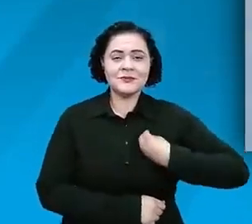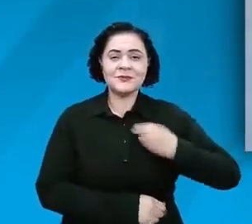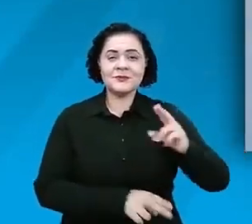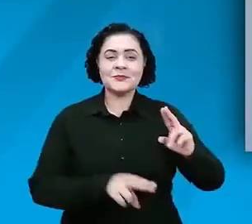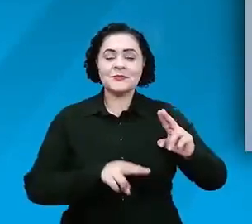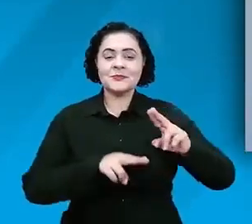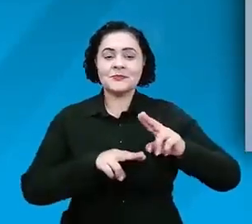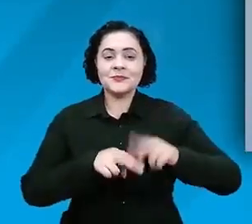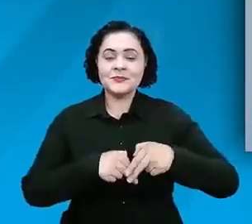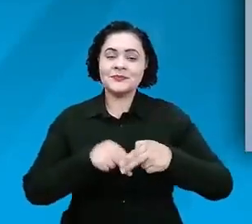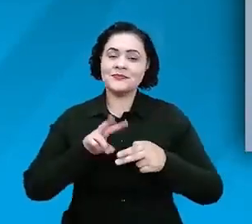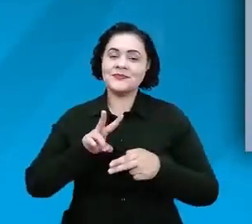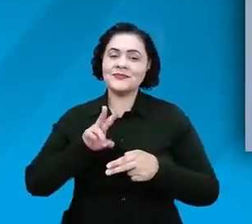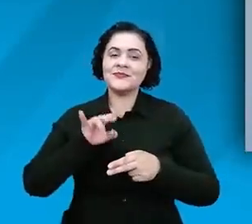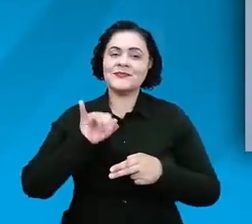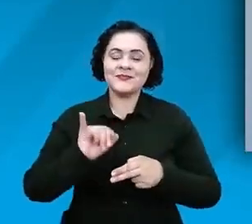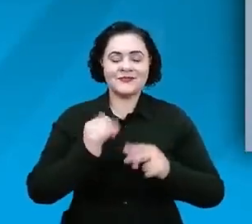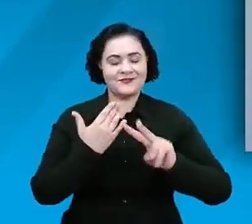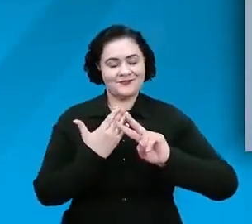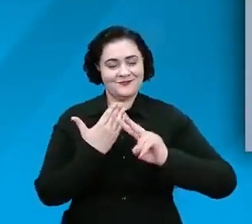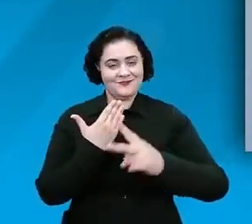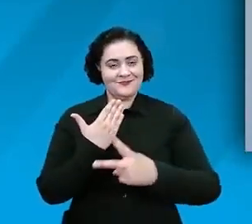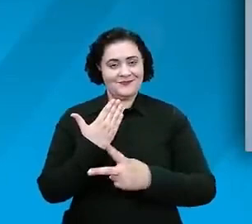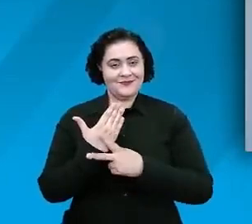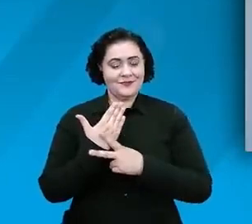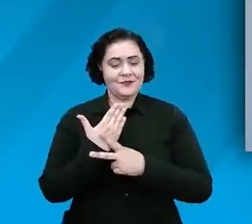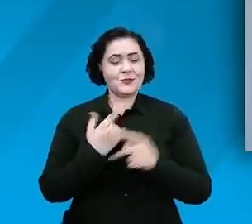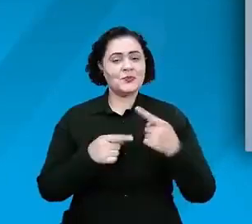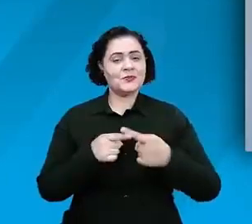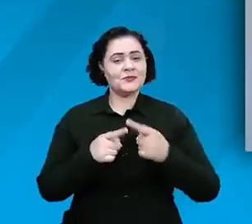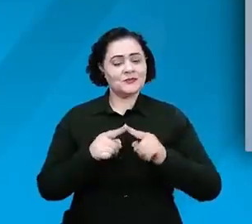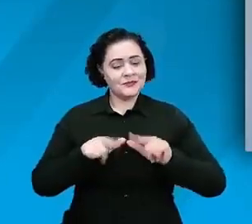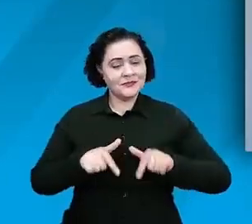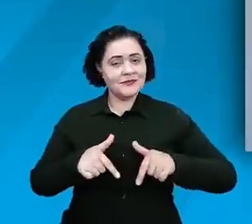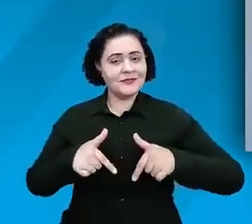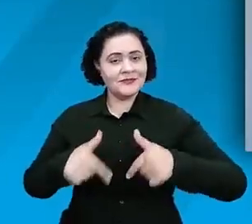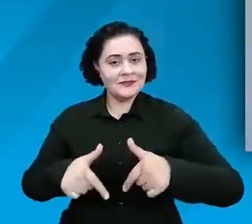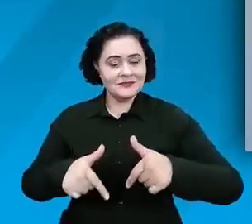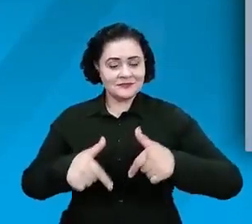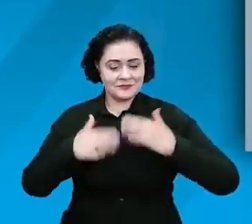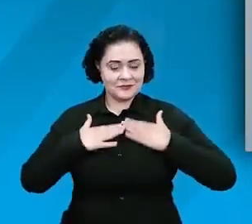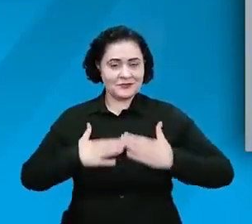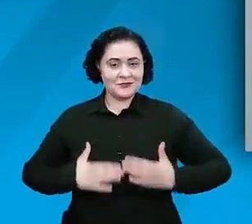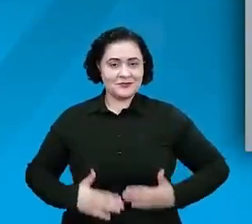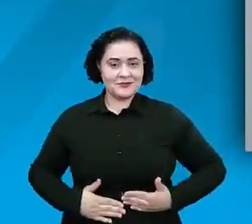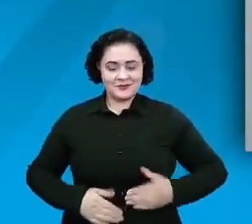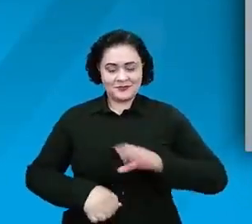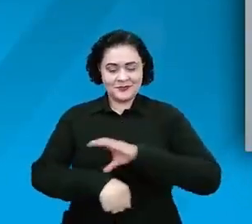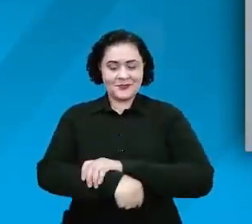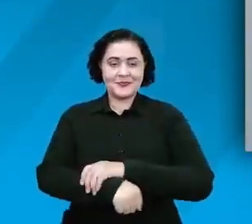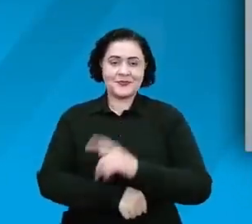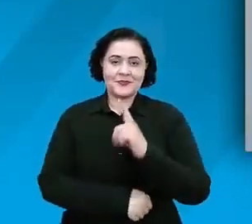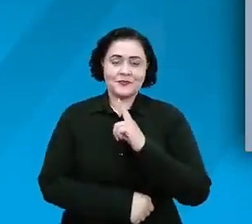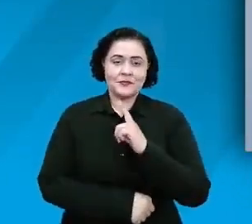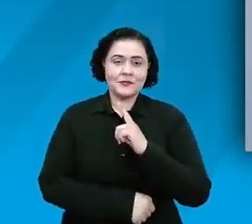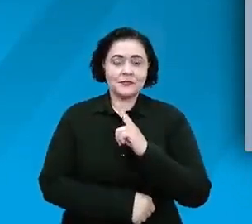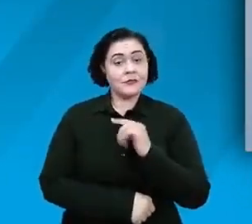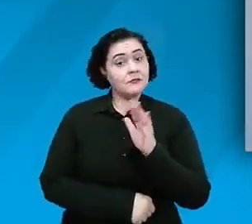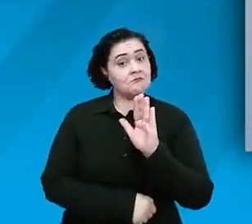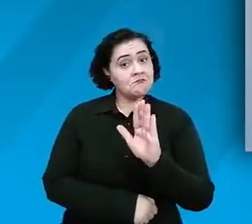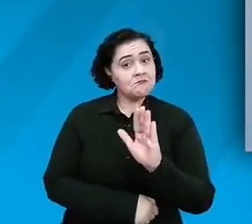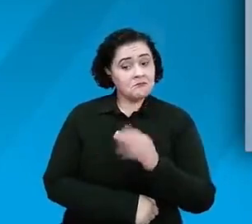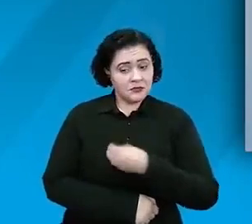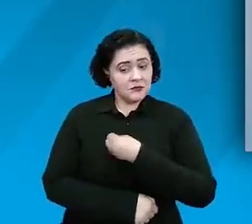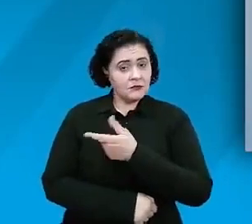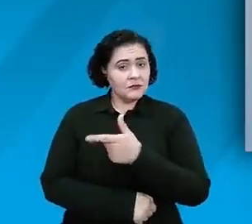portanto, ela vai ter as consequências dos atos praticados na vida física. Olha, a informação de